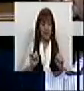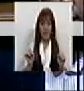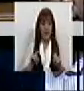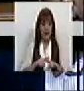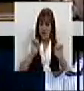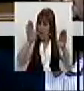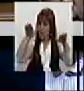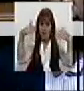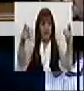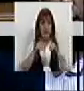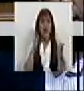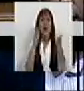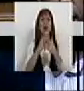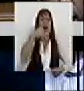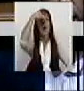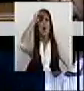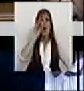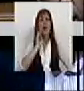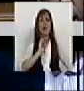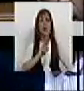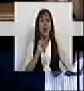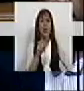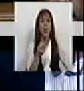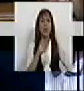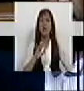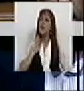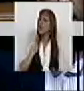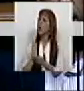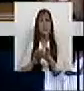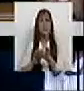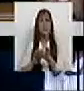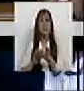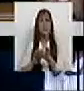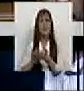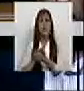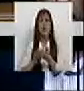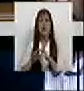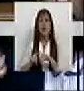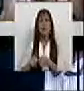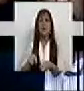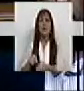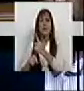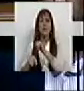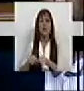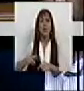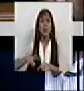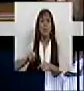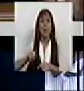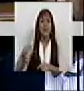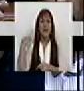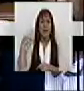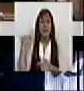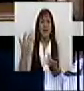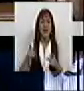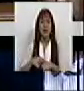estava em primeiro lugar o Colégio de Nossa Senhora do Rosário e em último lugar a Escola Básica de Miguel de Alfazina no Monte da